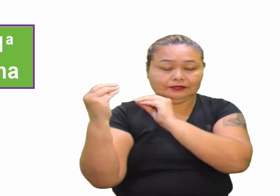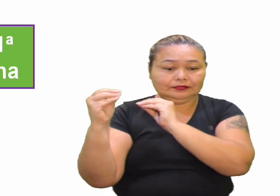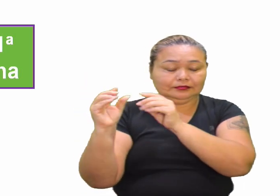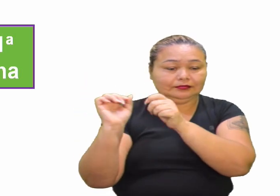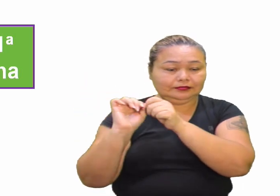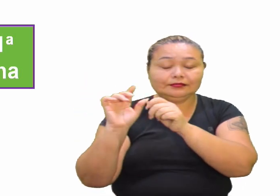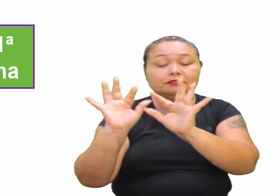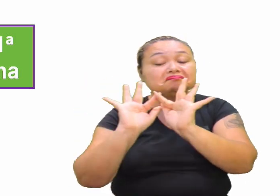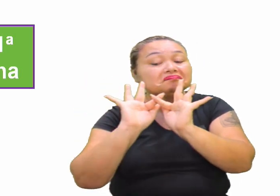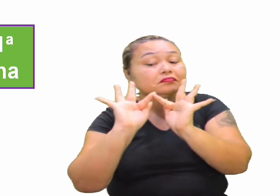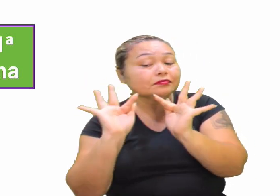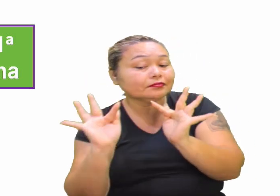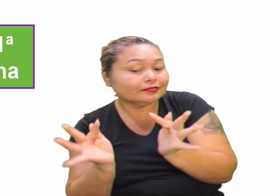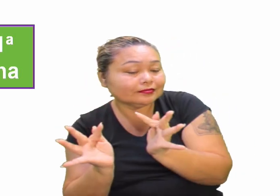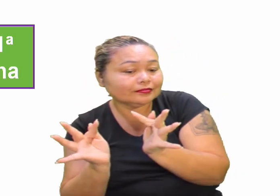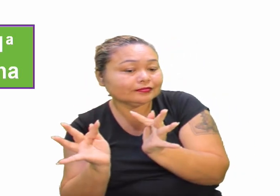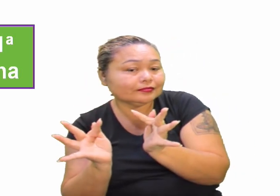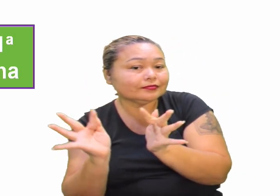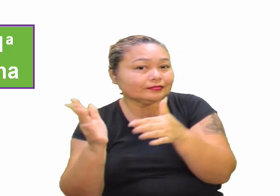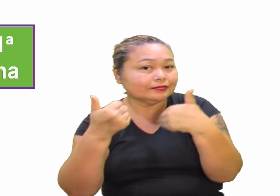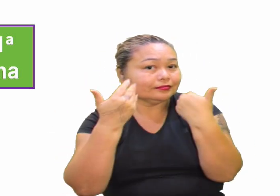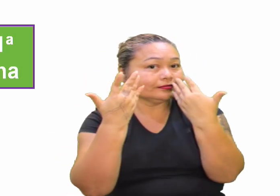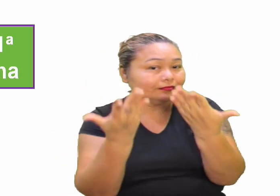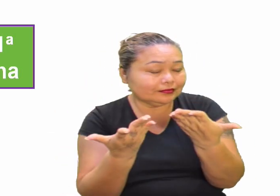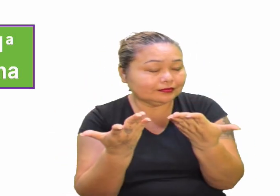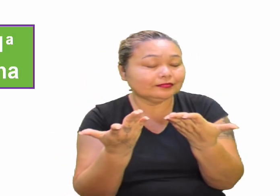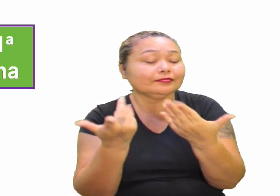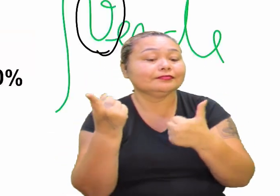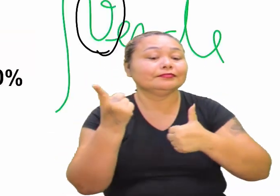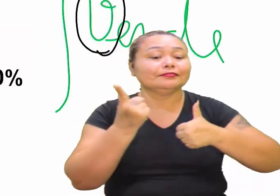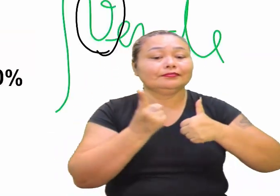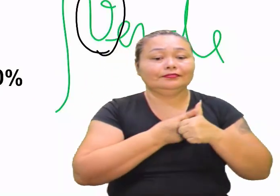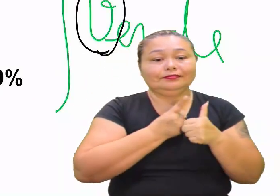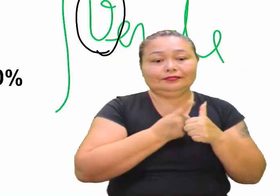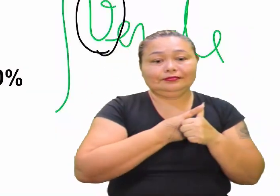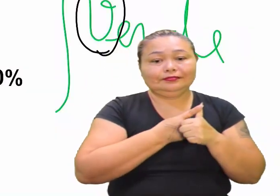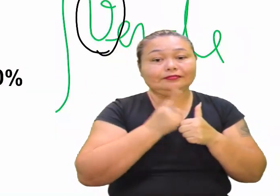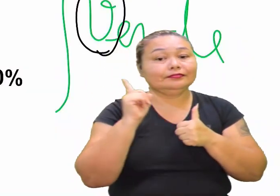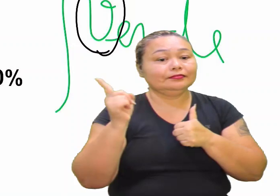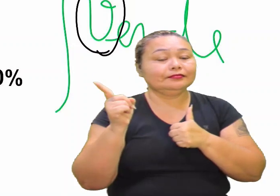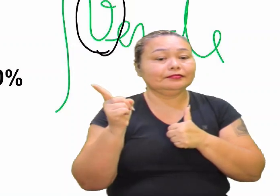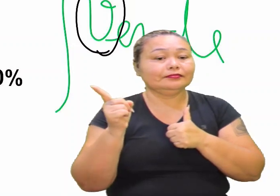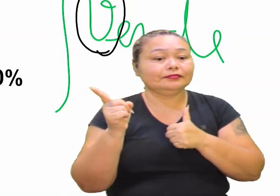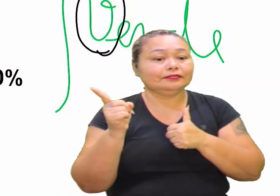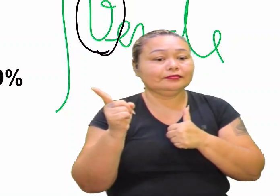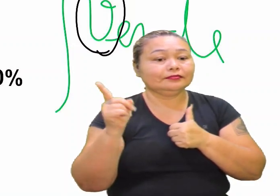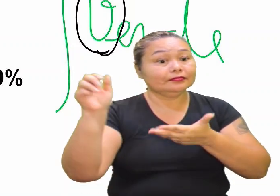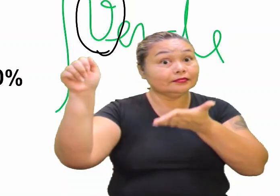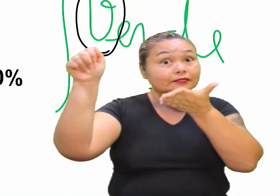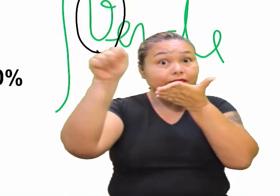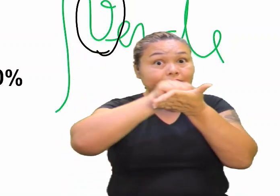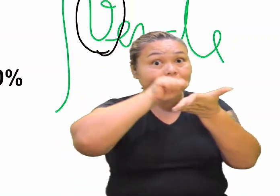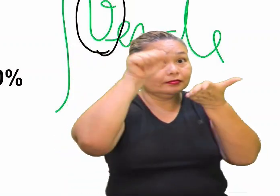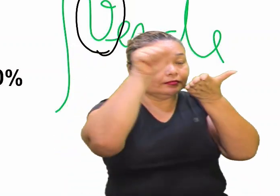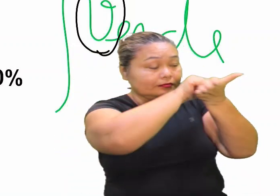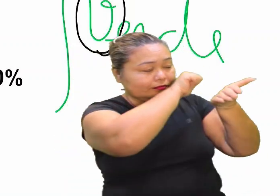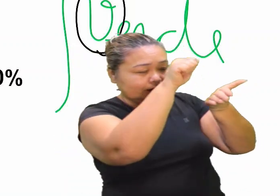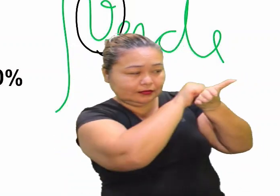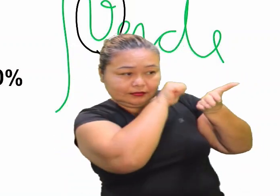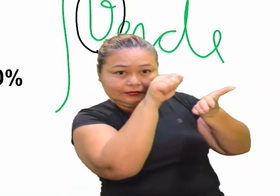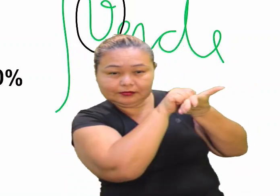muito simples para vocês. Primeiro, aqui, ó, vou apagar tudo.